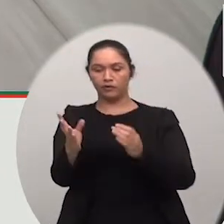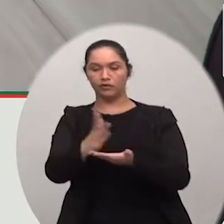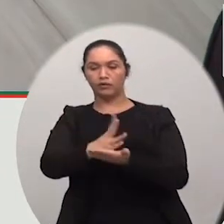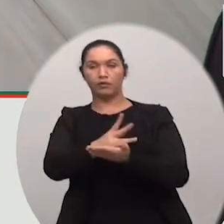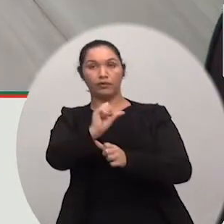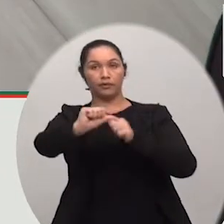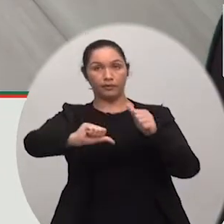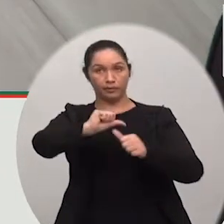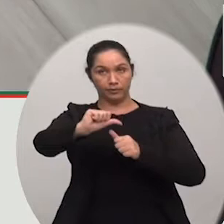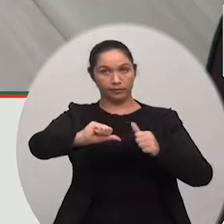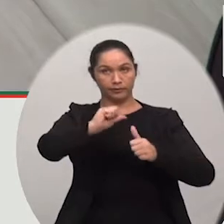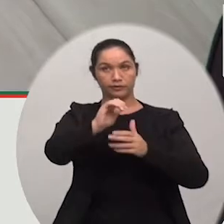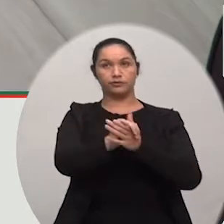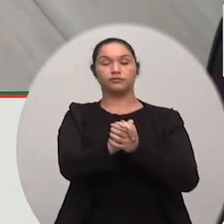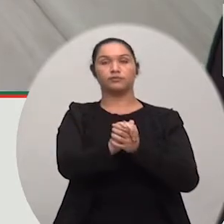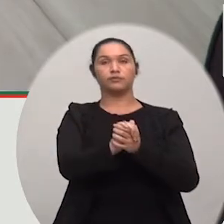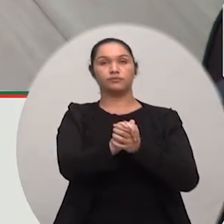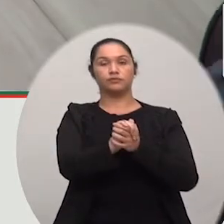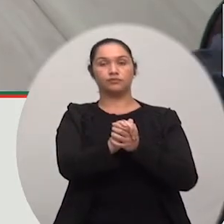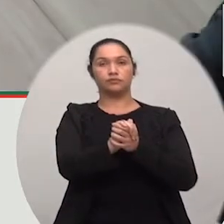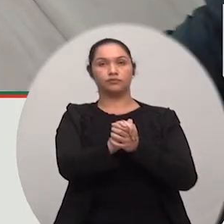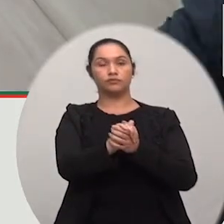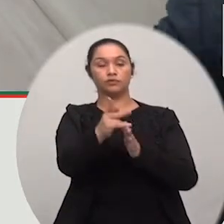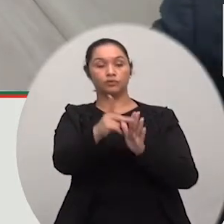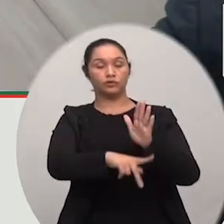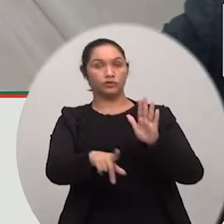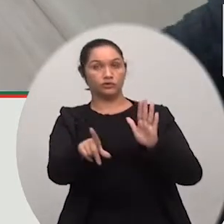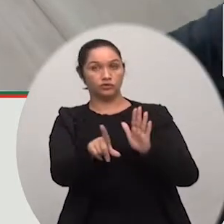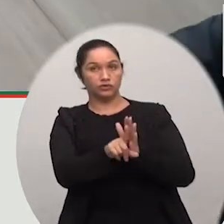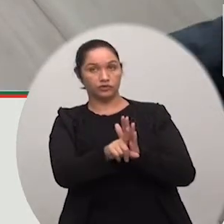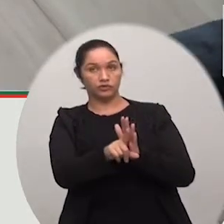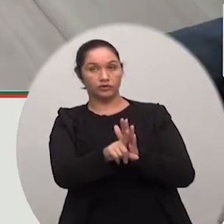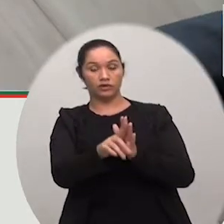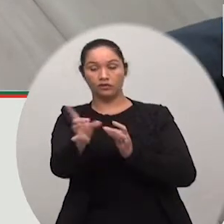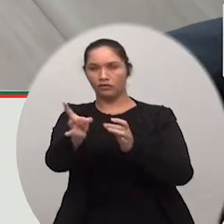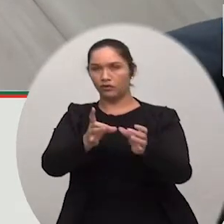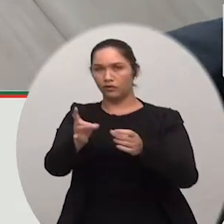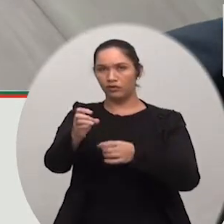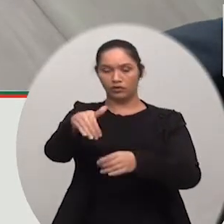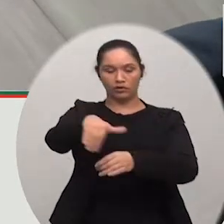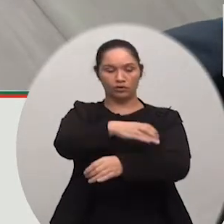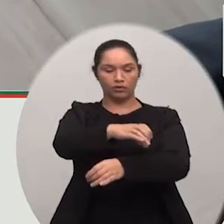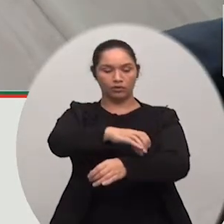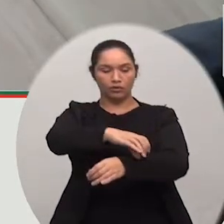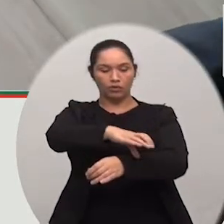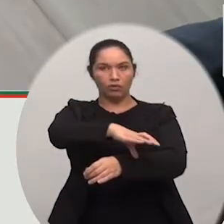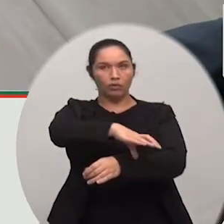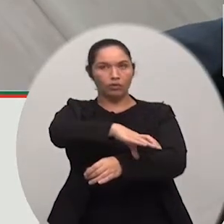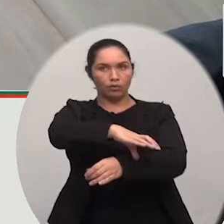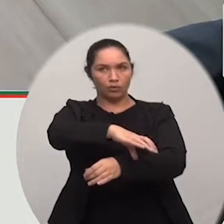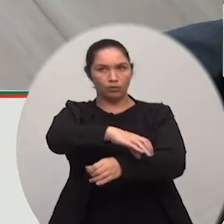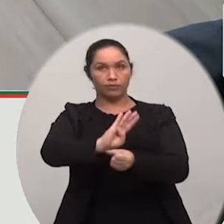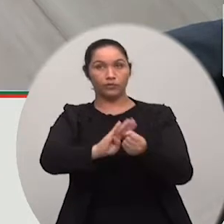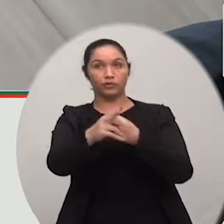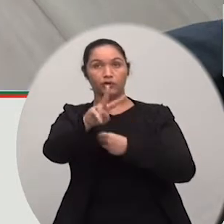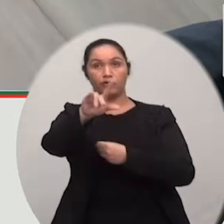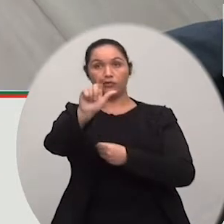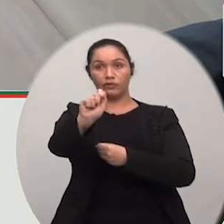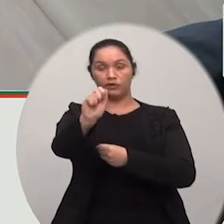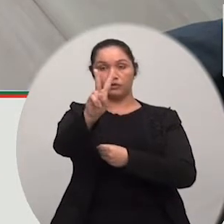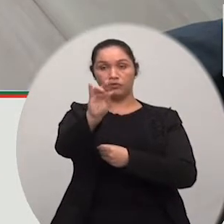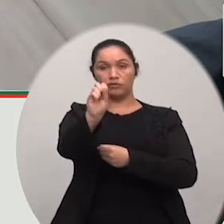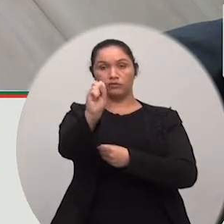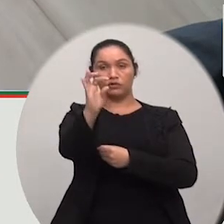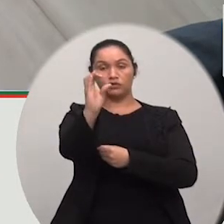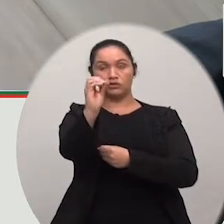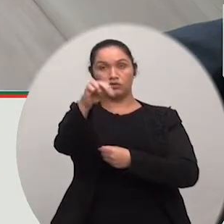e dá outras providências. O referido projeto visa correção de larguras das ruas do bairro Vila Visconde. A Comissão de Justiça e